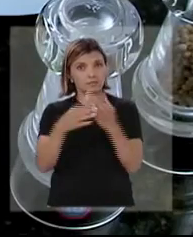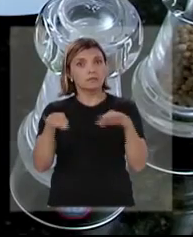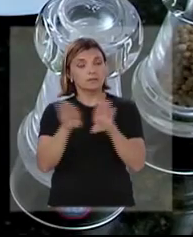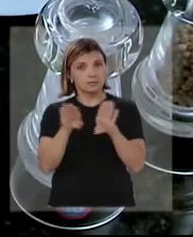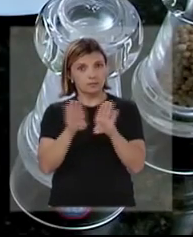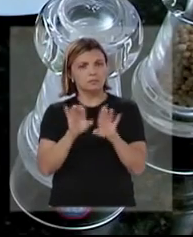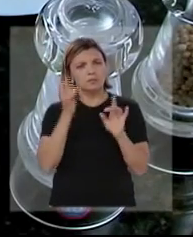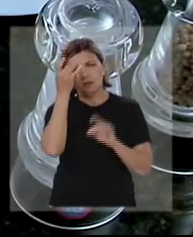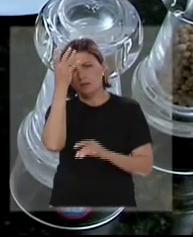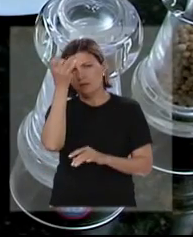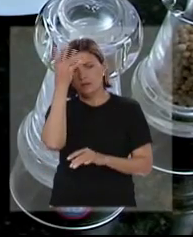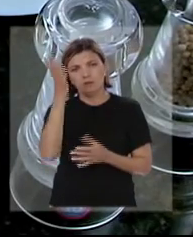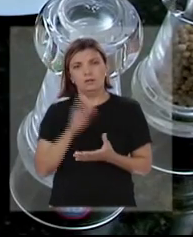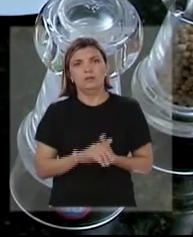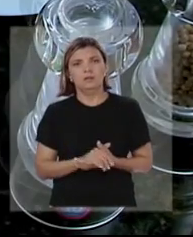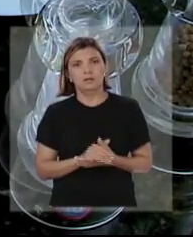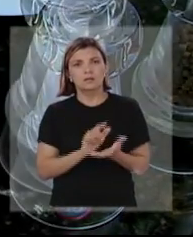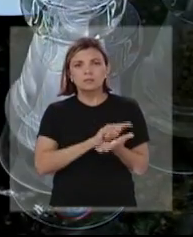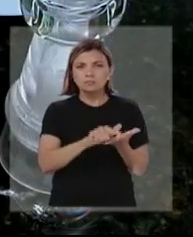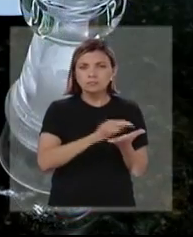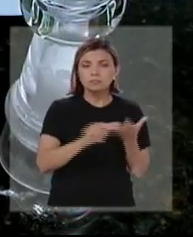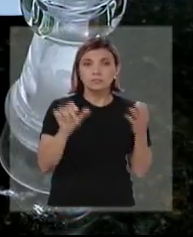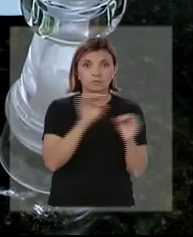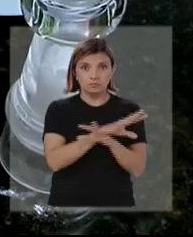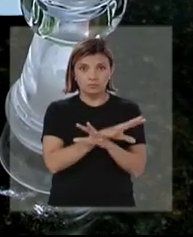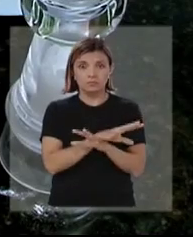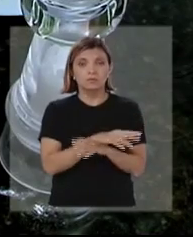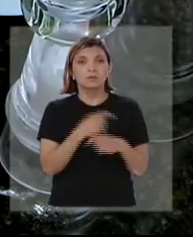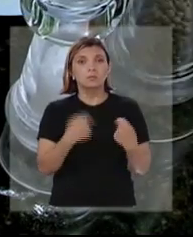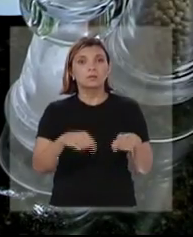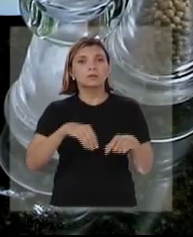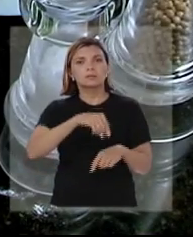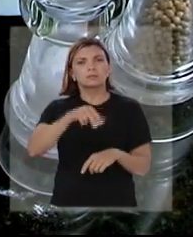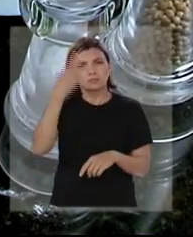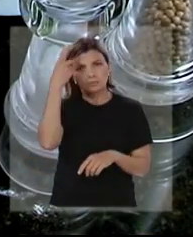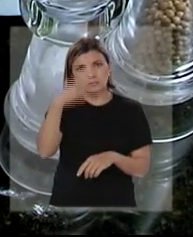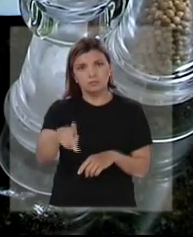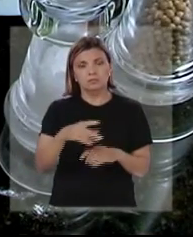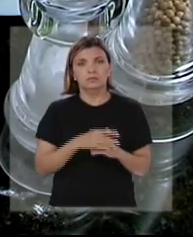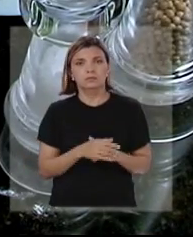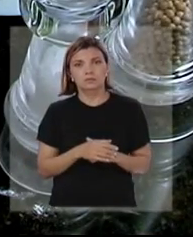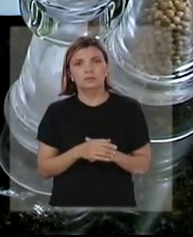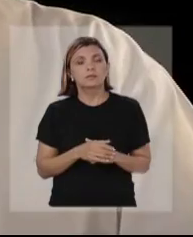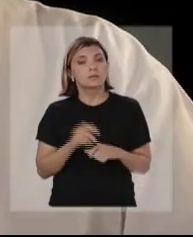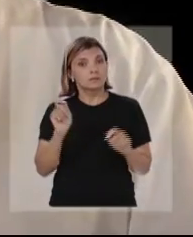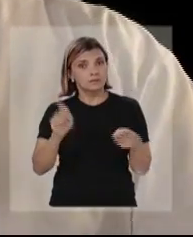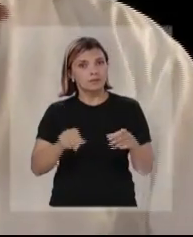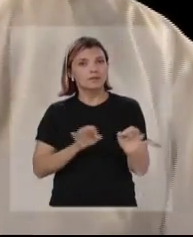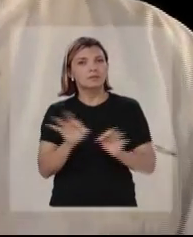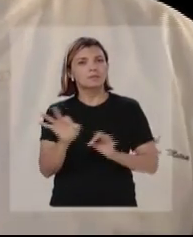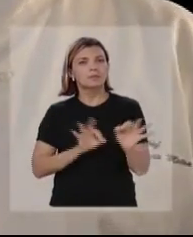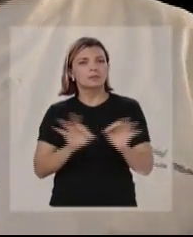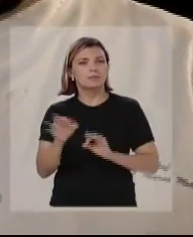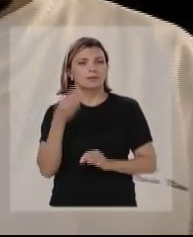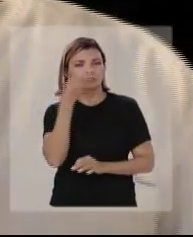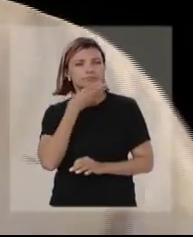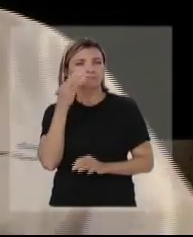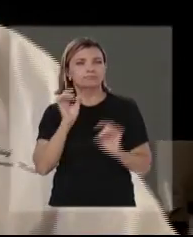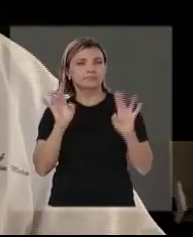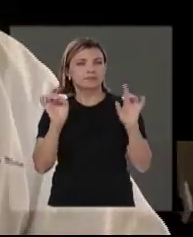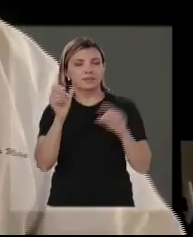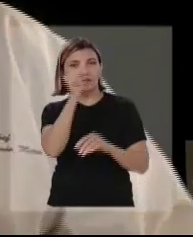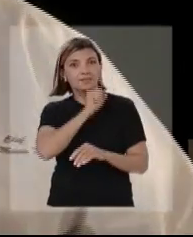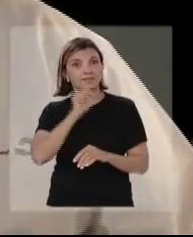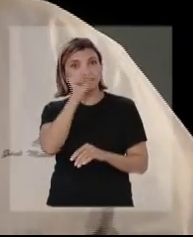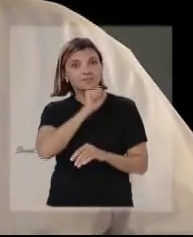A salada de serralha também é muito fácil. Depois de lavar e higienizar as folhas, tempero a gosto. E olha que ainda dá tempo de